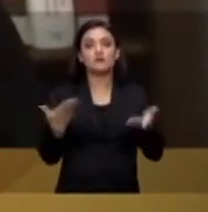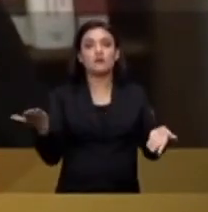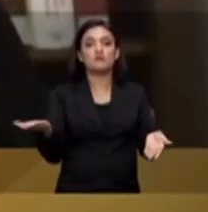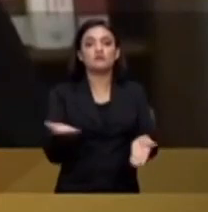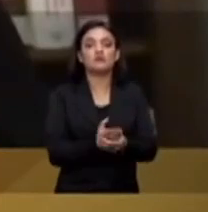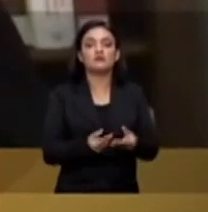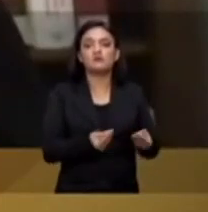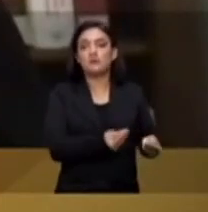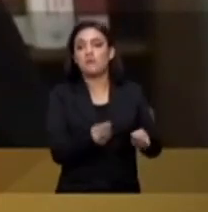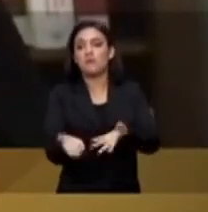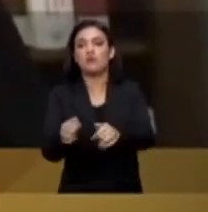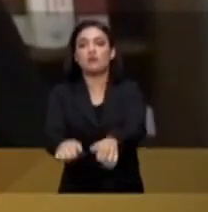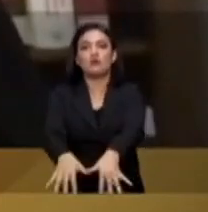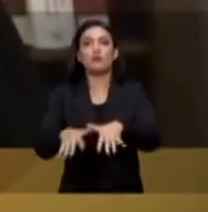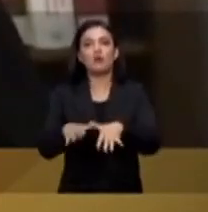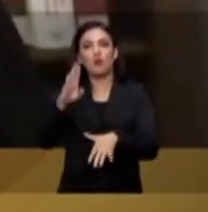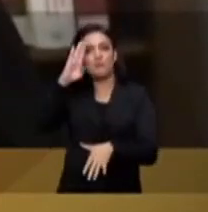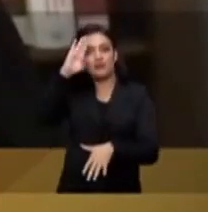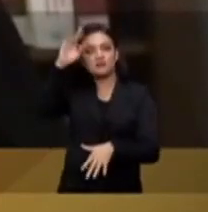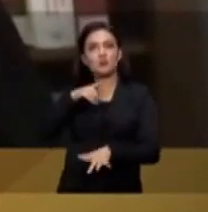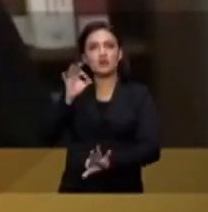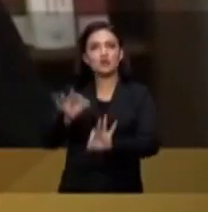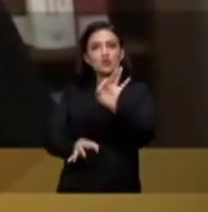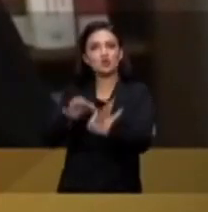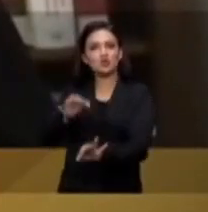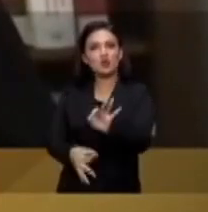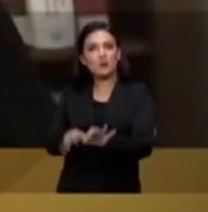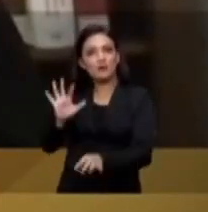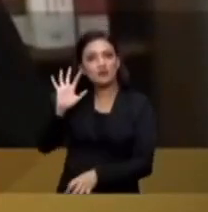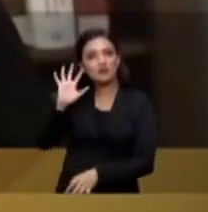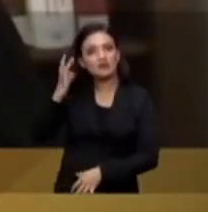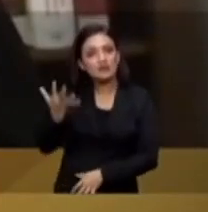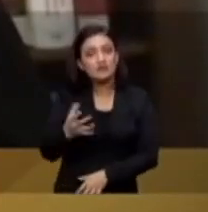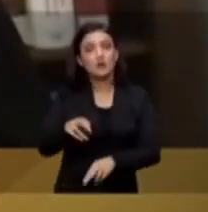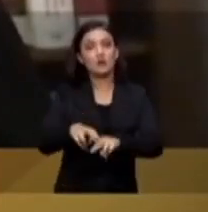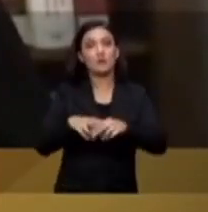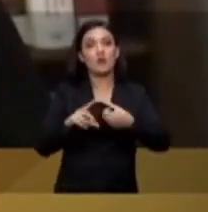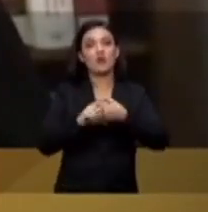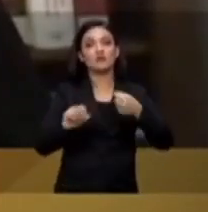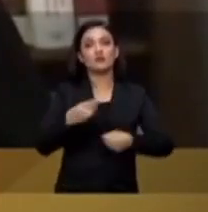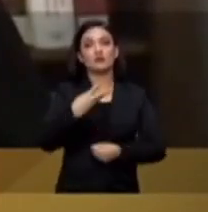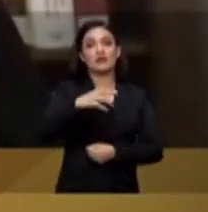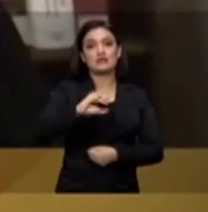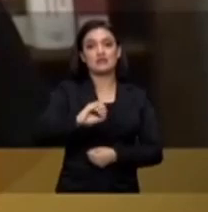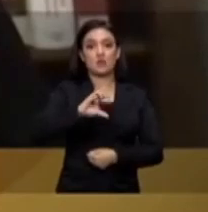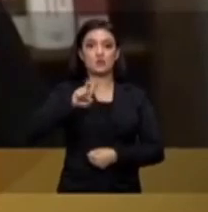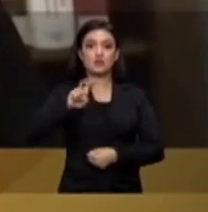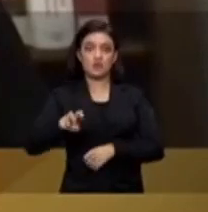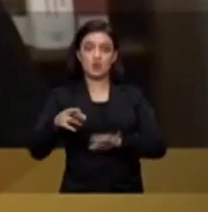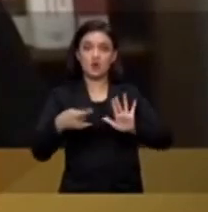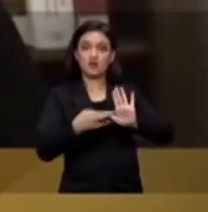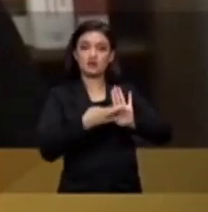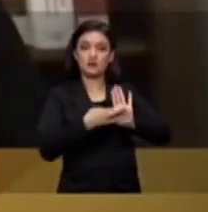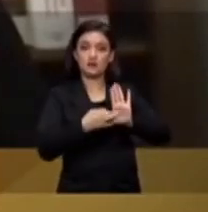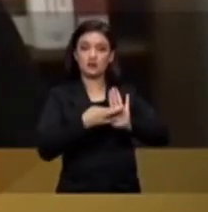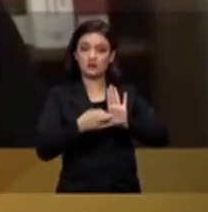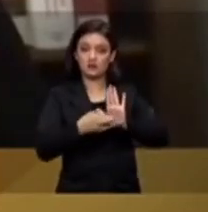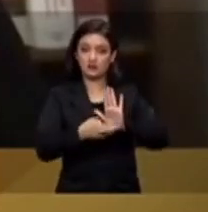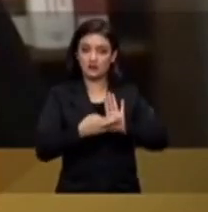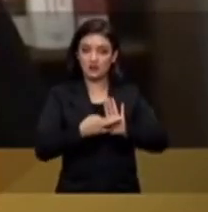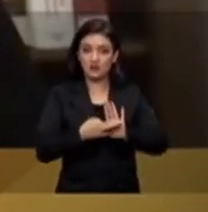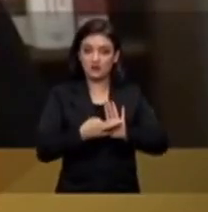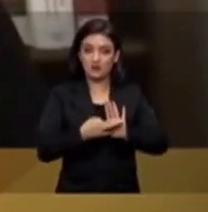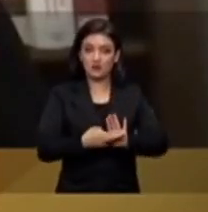ao Tribunal Pleno para julgamento e pronunciamento que, a teor do artigo 305 do Regimento Interno,